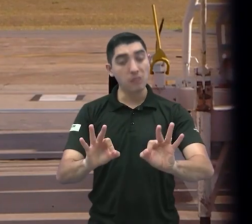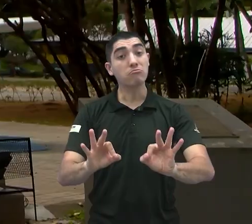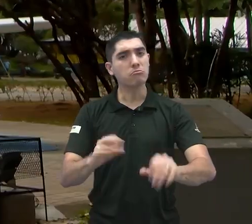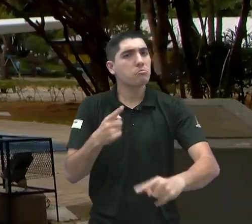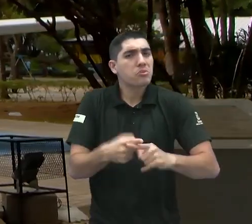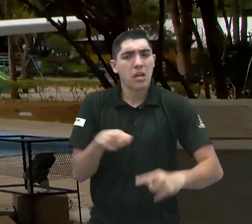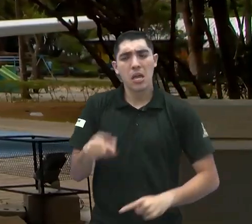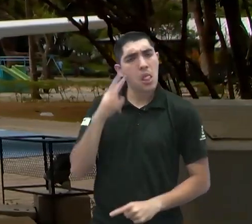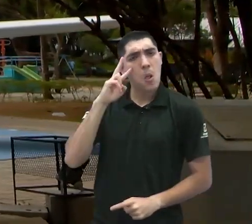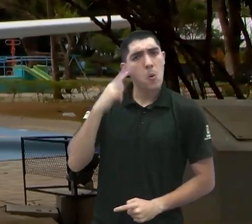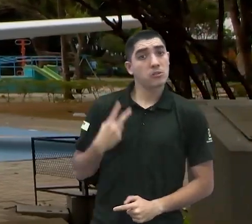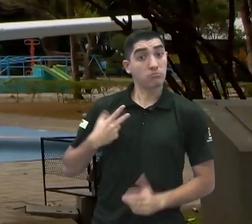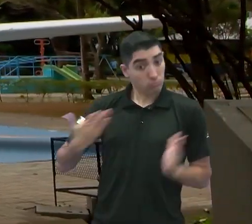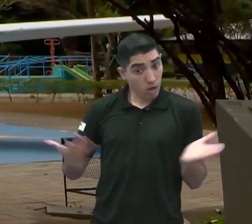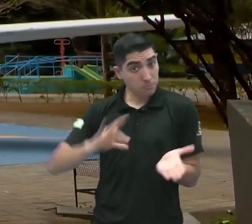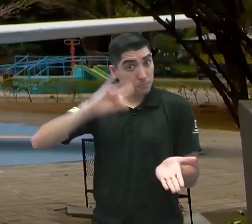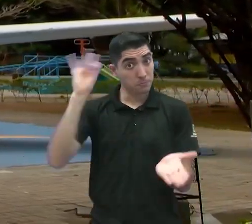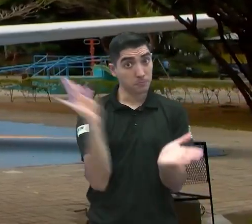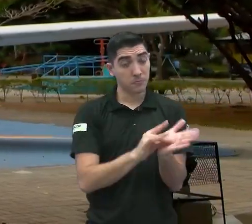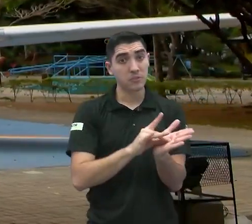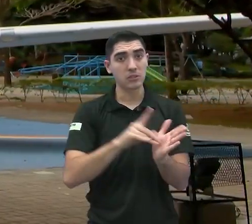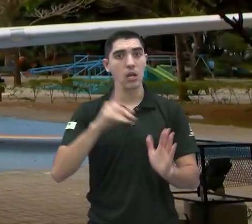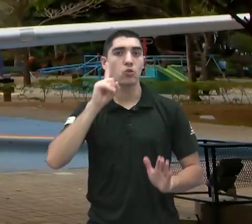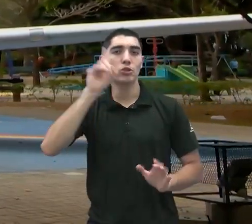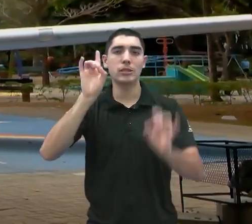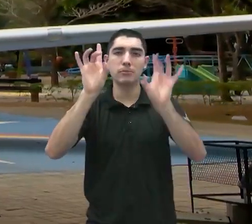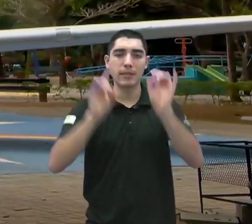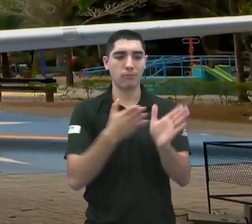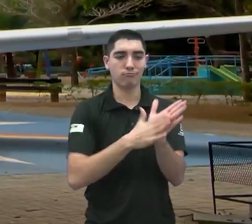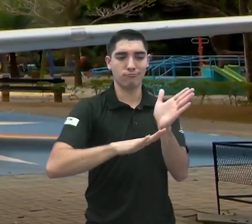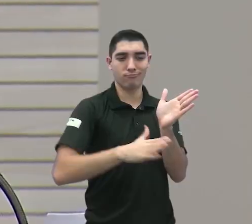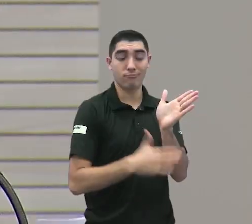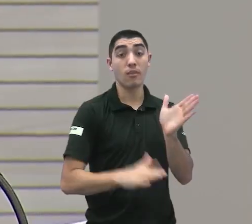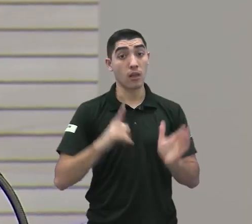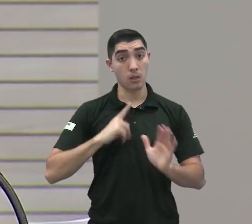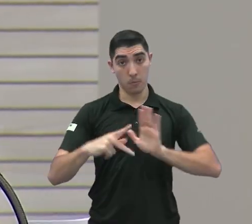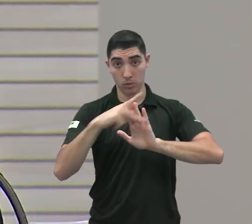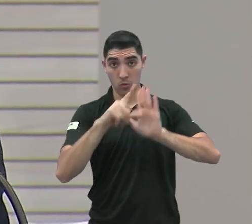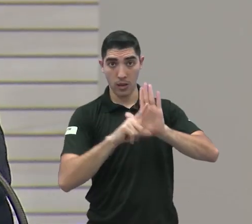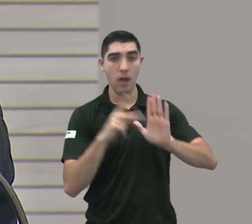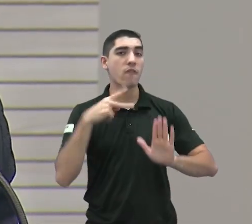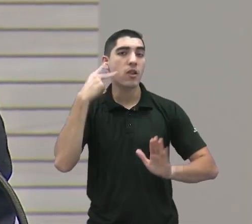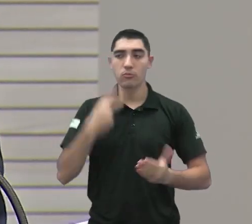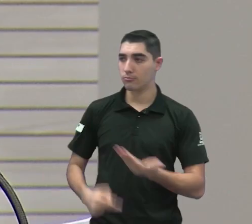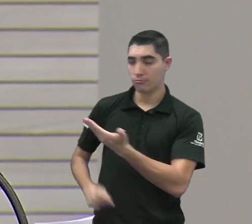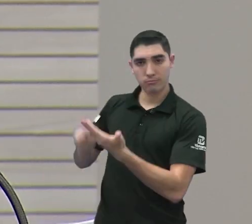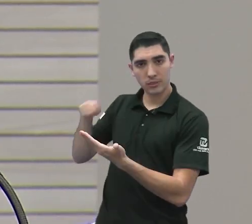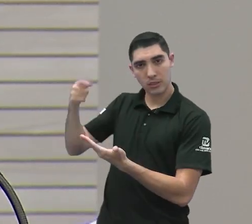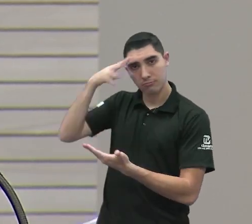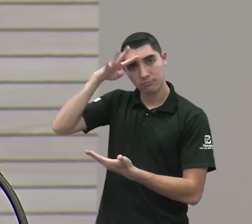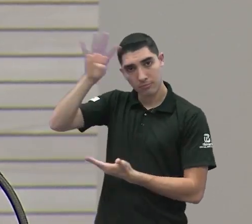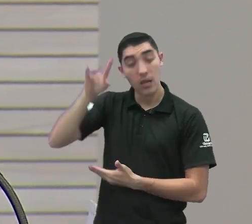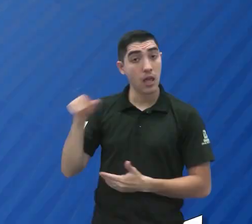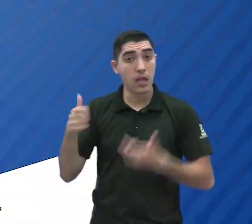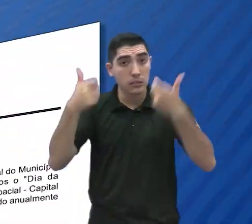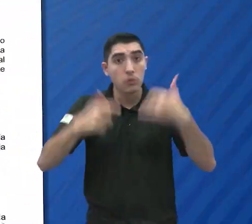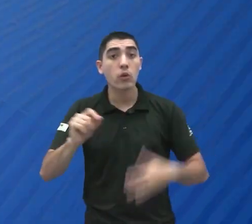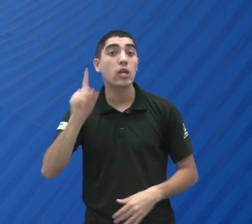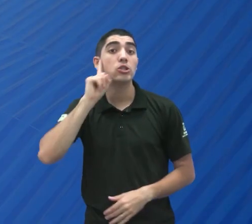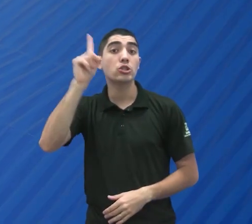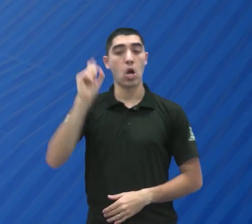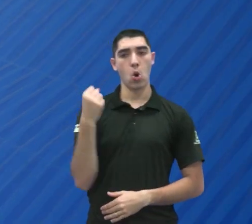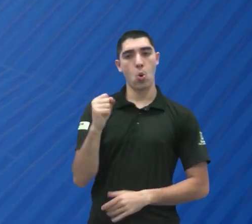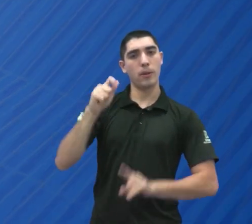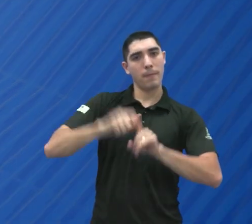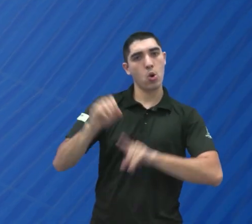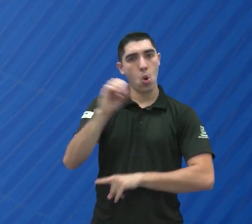país. Agora, esse reconhecimento está oficializado no calendário do município. É que a Câmara aprovou um projeto de lei do vereador Sena que institui